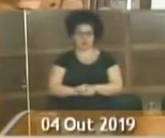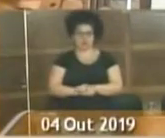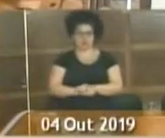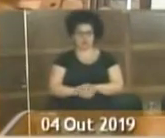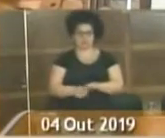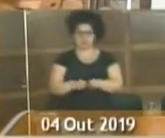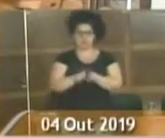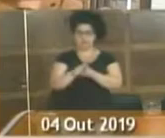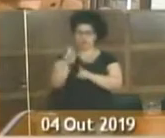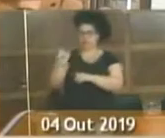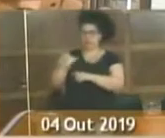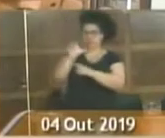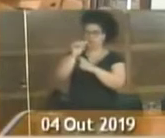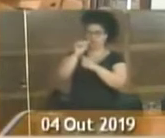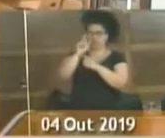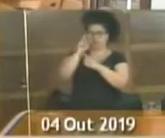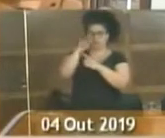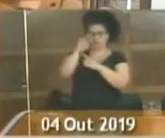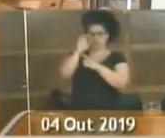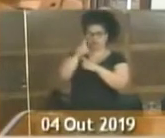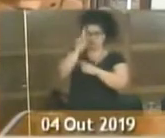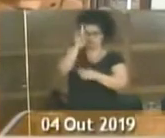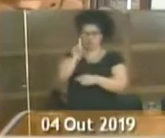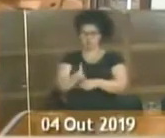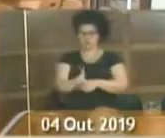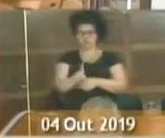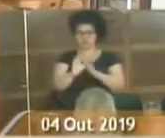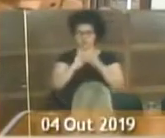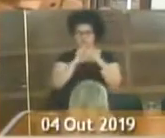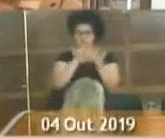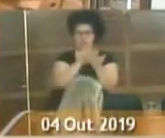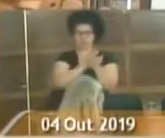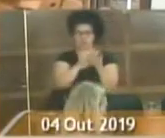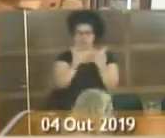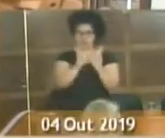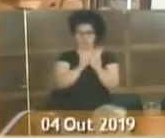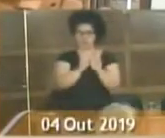Carmen Lúcia, diretora da Escola Municipal José Américo Lomeu Bastos,